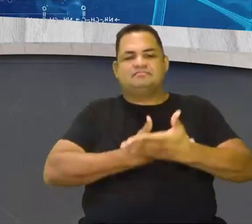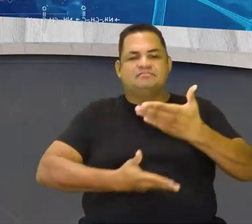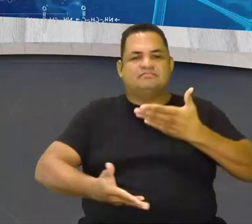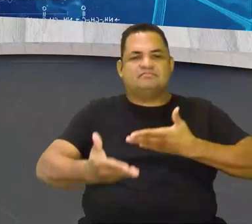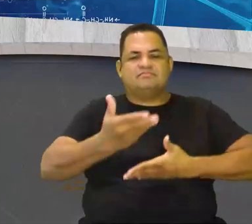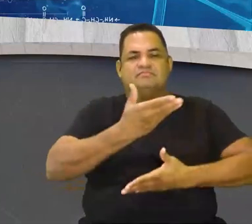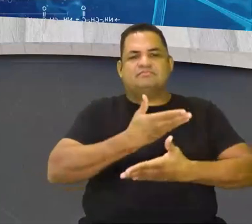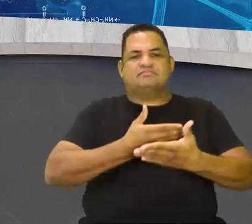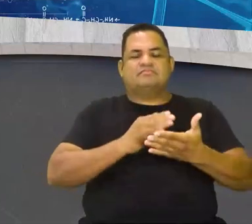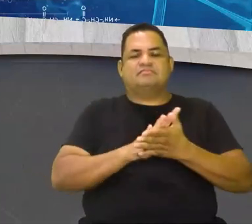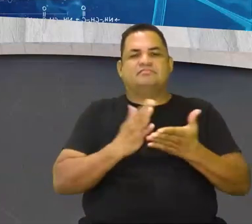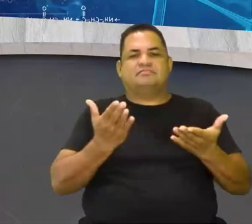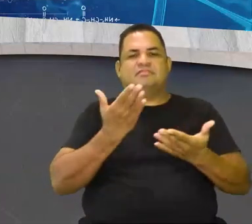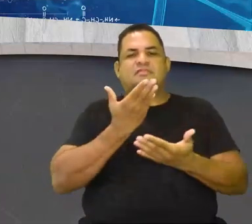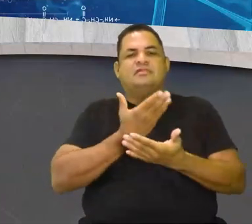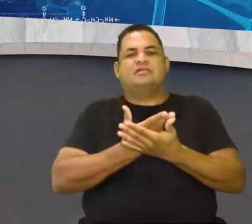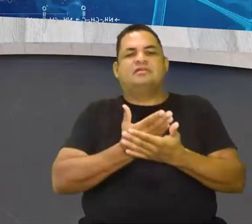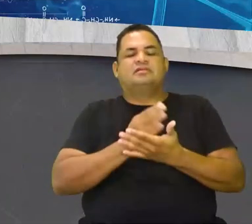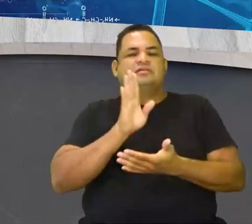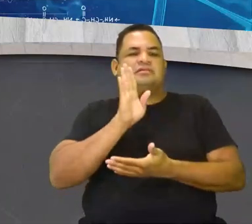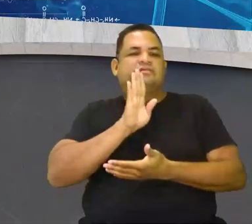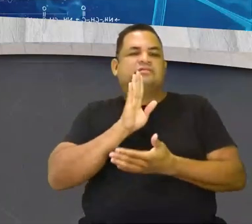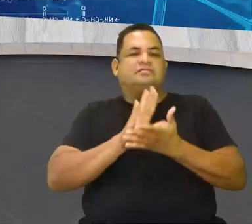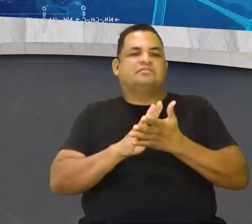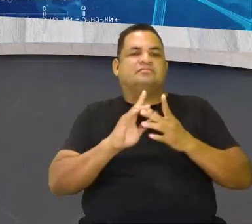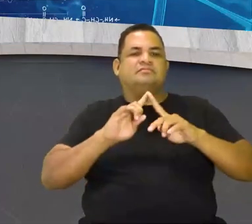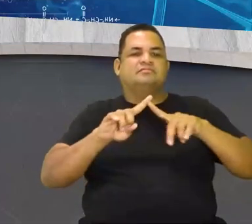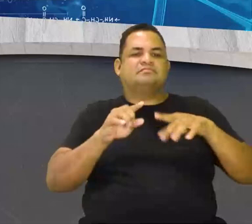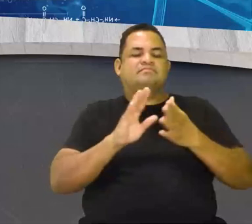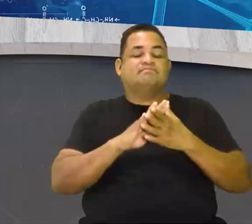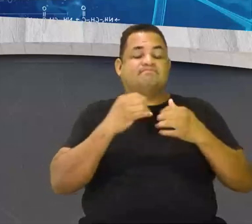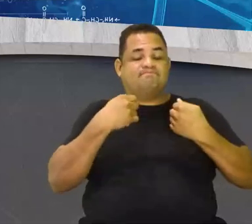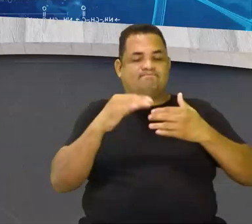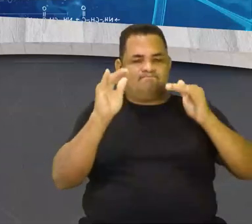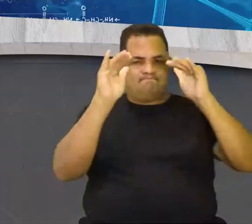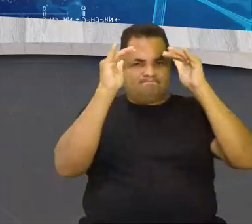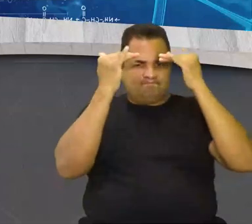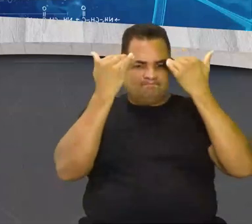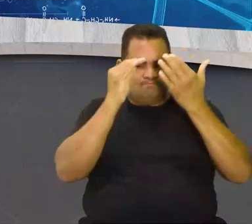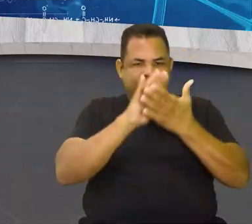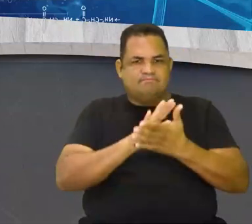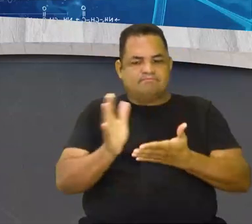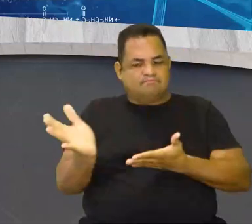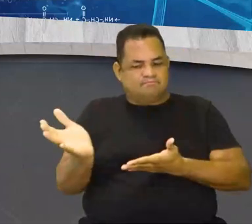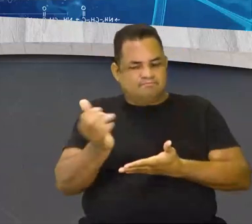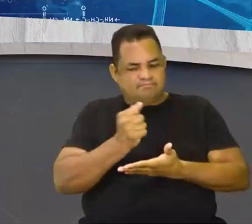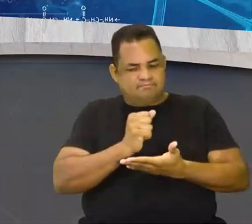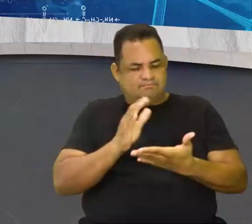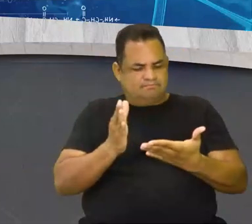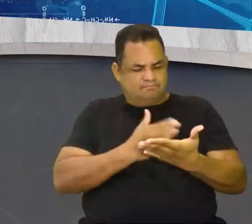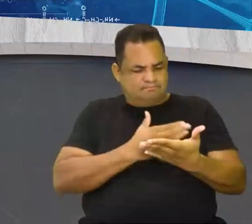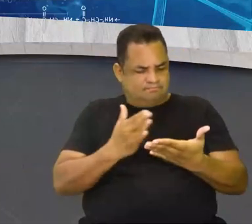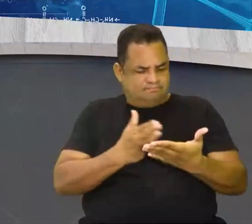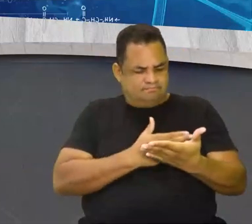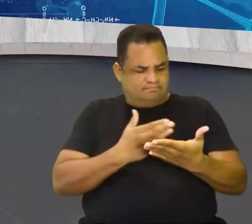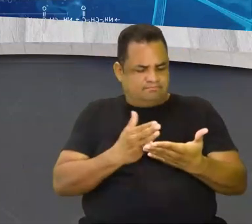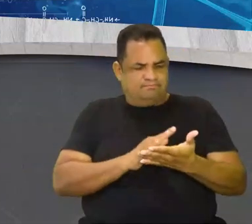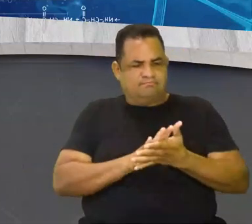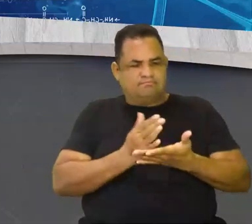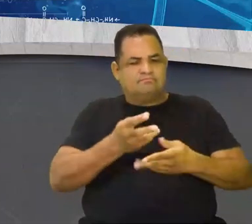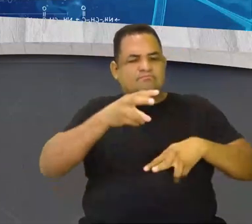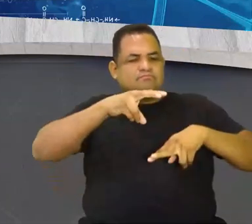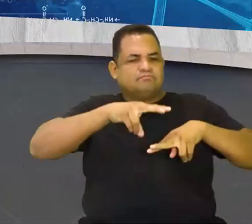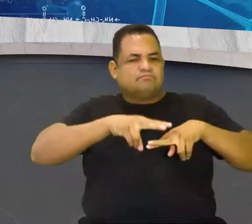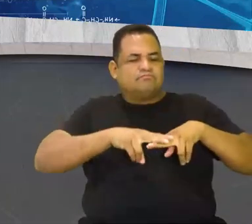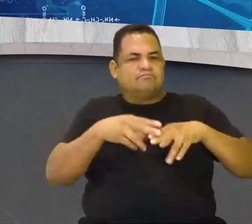bem interessante, uma aula bem legal, só que também requer muita atenção de vocês. Então, pegue o material de vocês, se acomodem